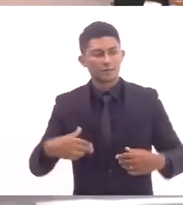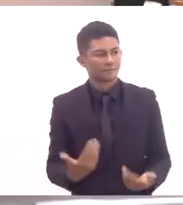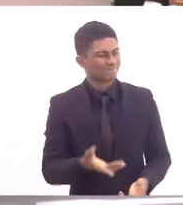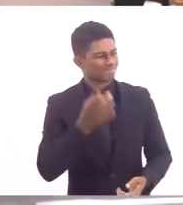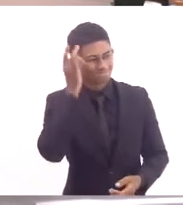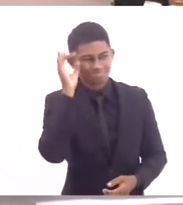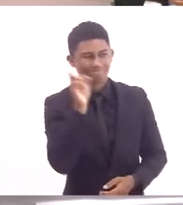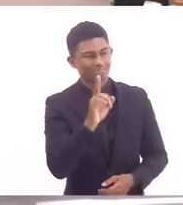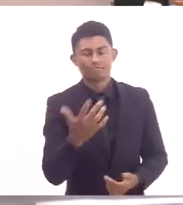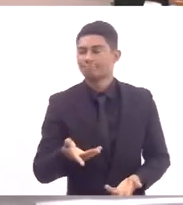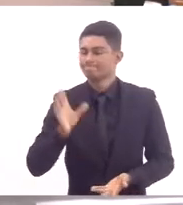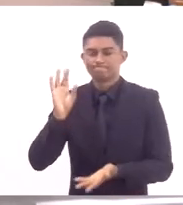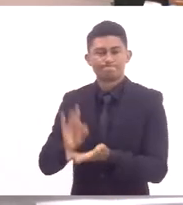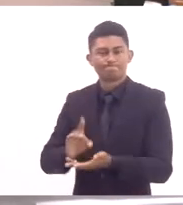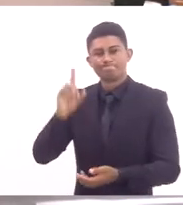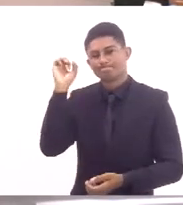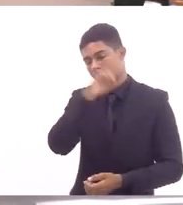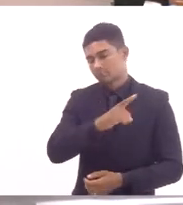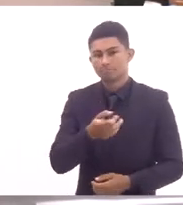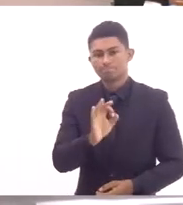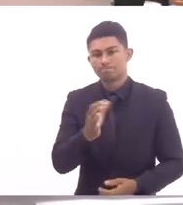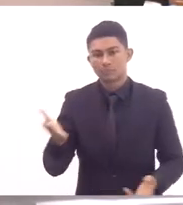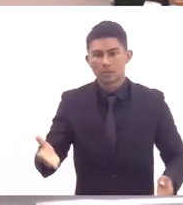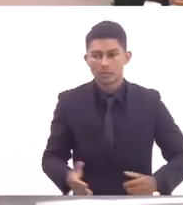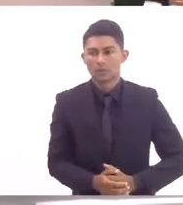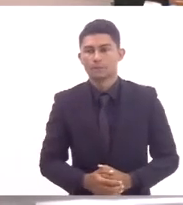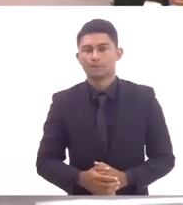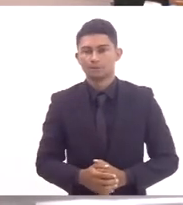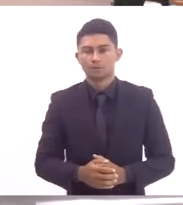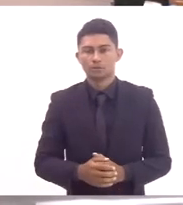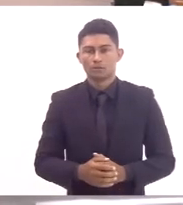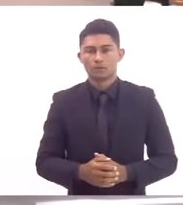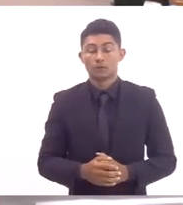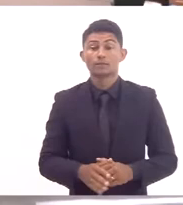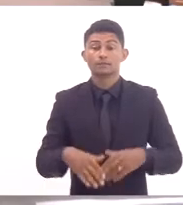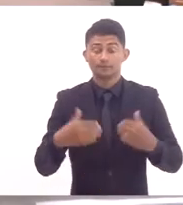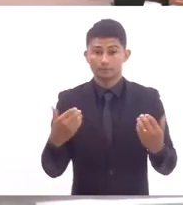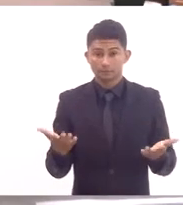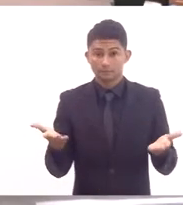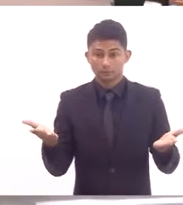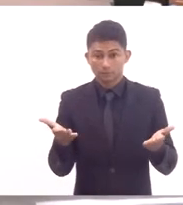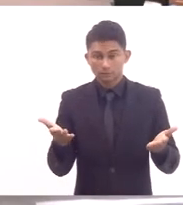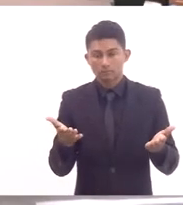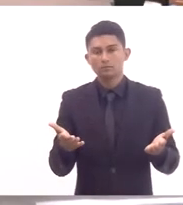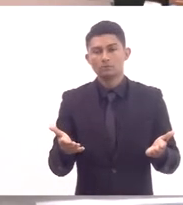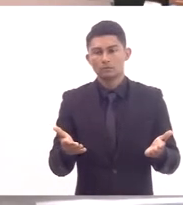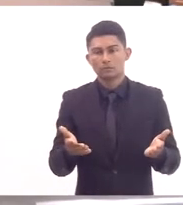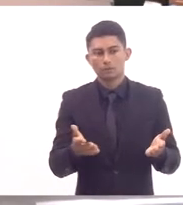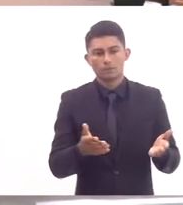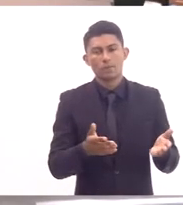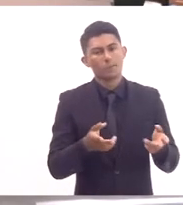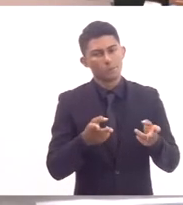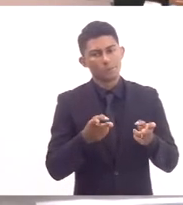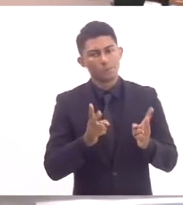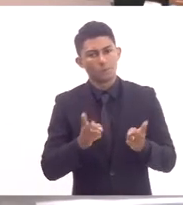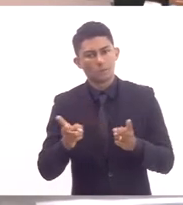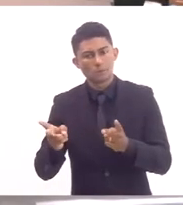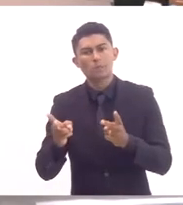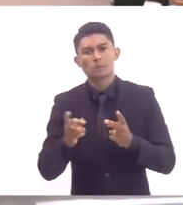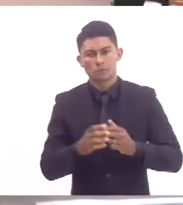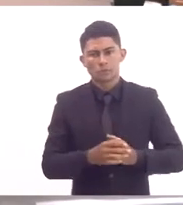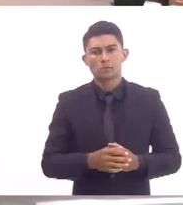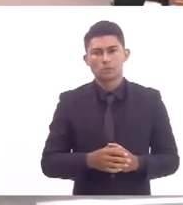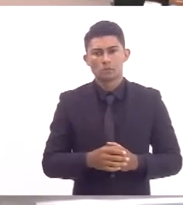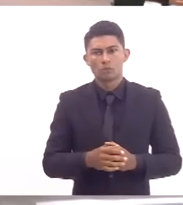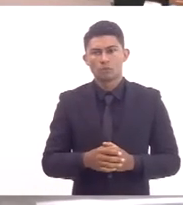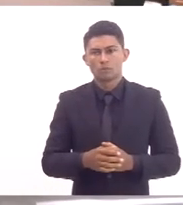nada fácil acha que a verdade nada fácil bom então dando sequência não tendo chegado a